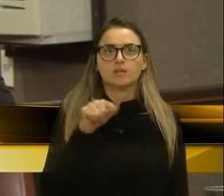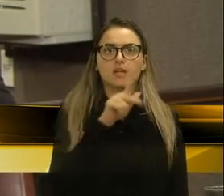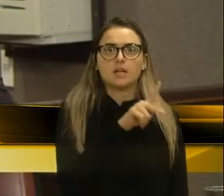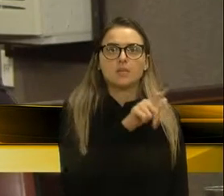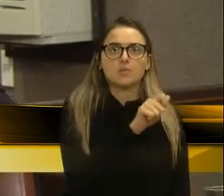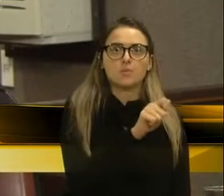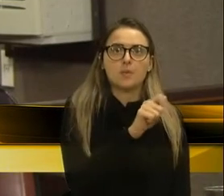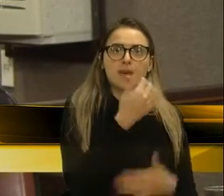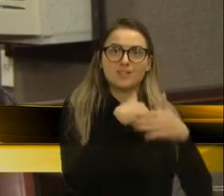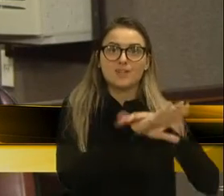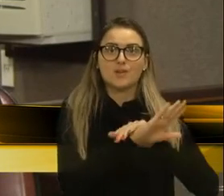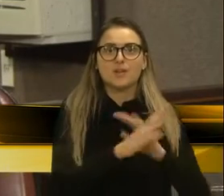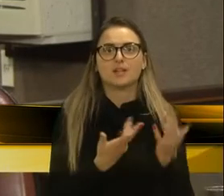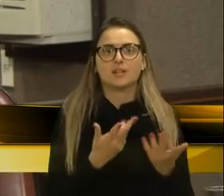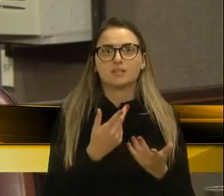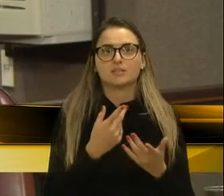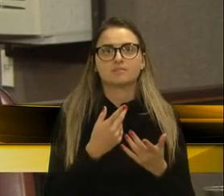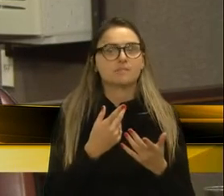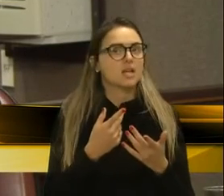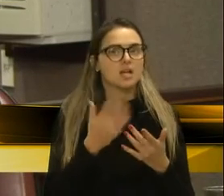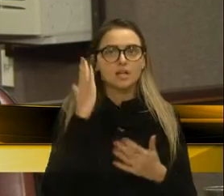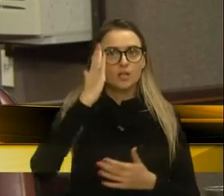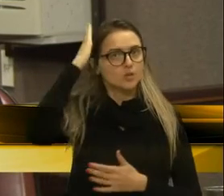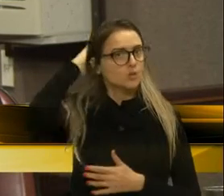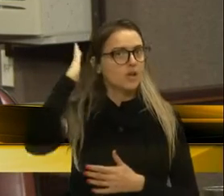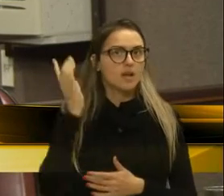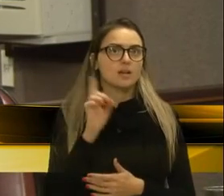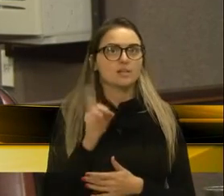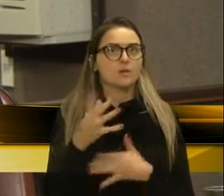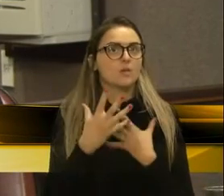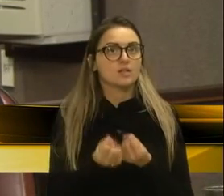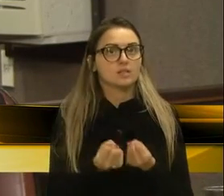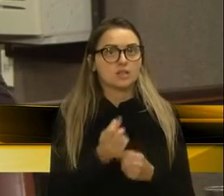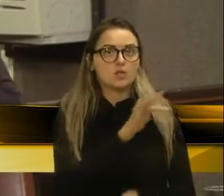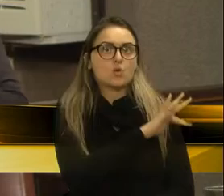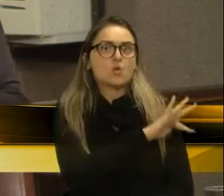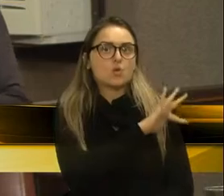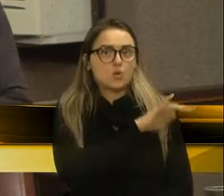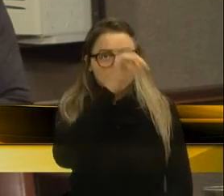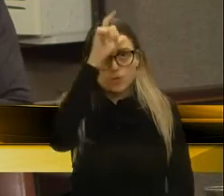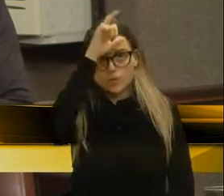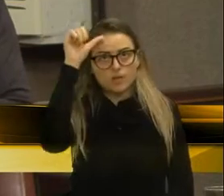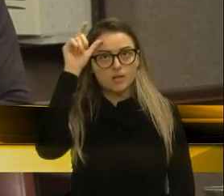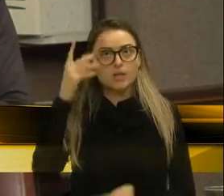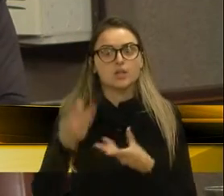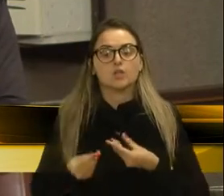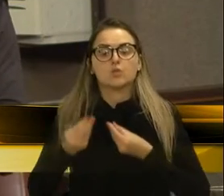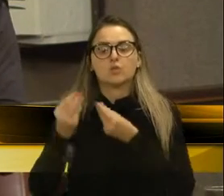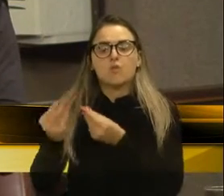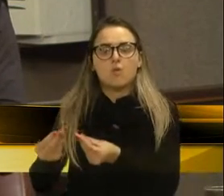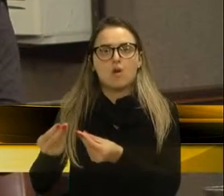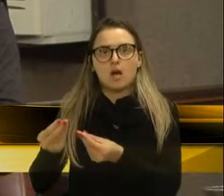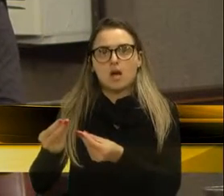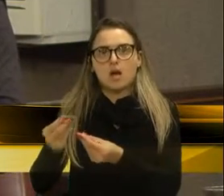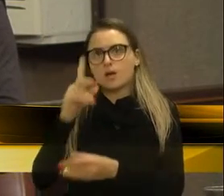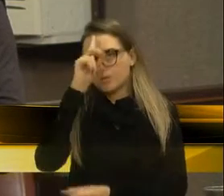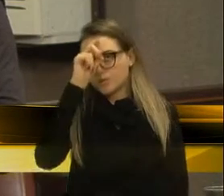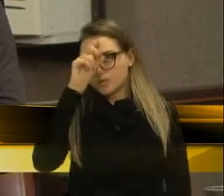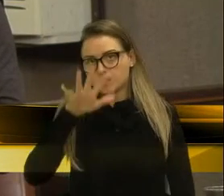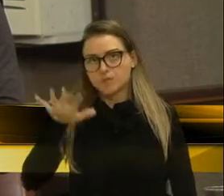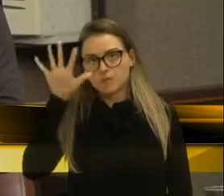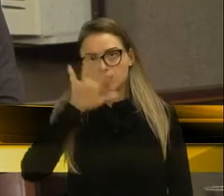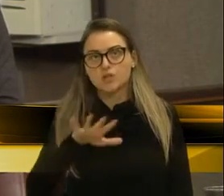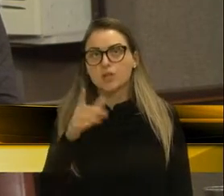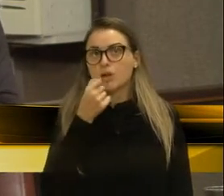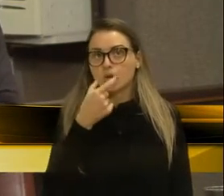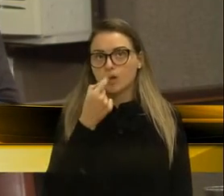do estoque do postão. E o Guerra não deixou, os farmacêuticos ainda sugeriram doar para o hospital geral os